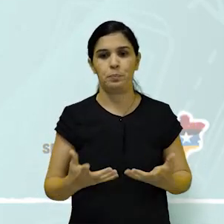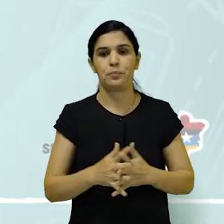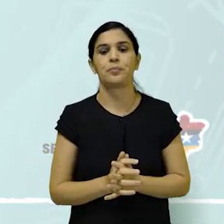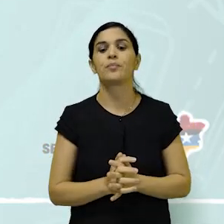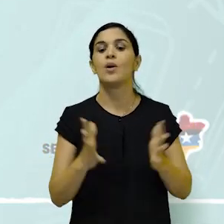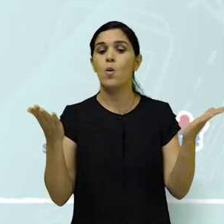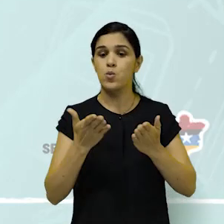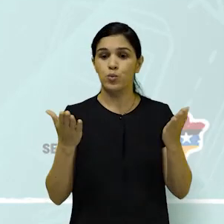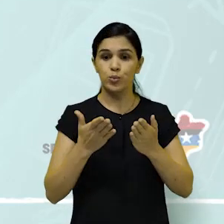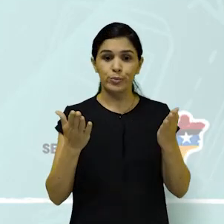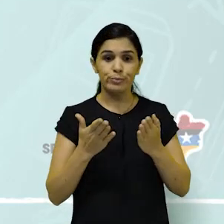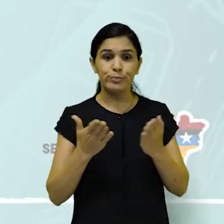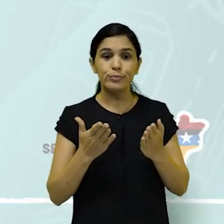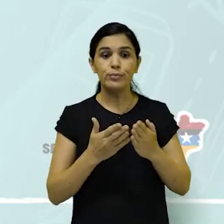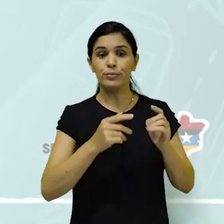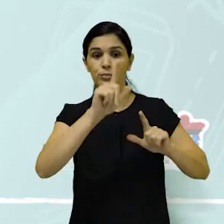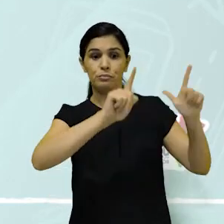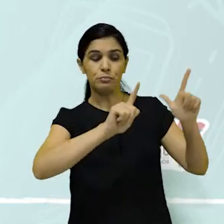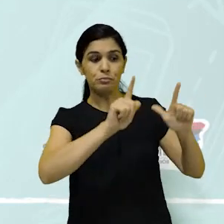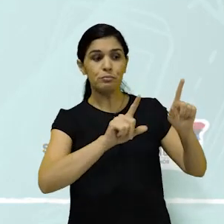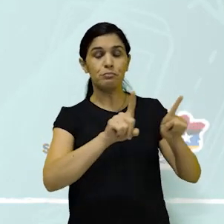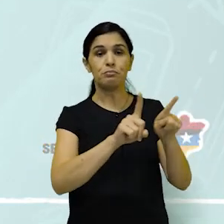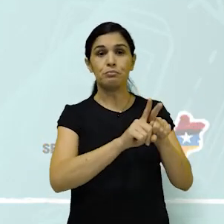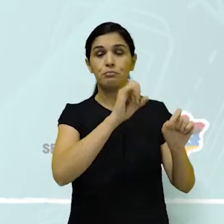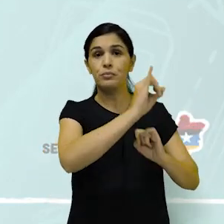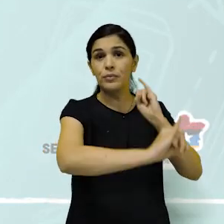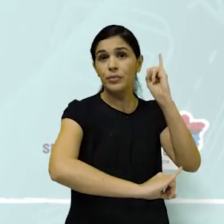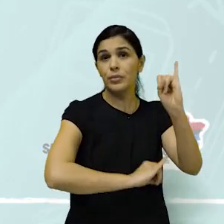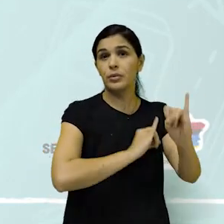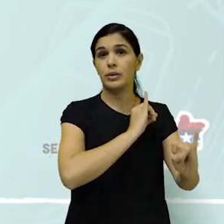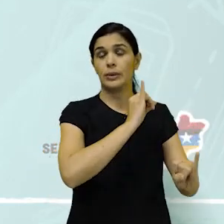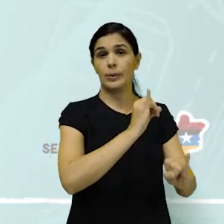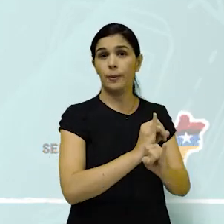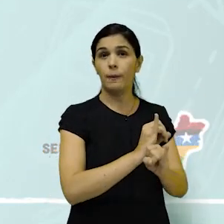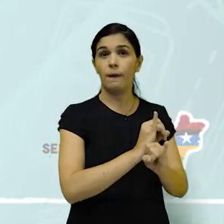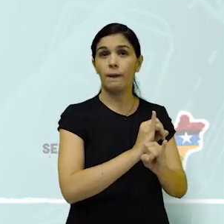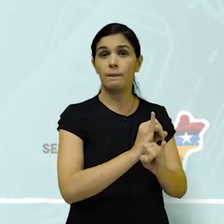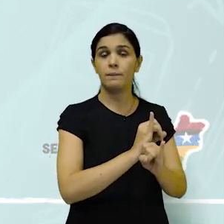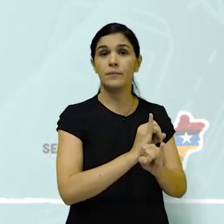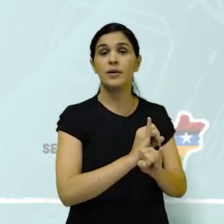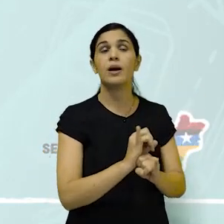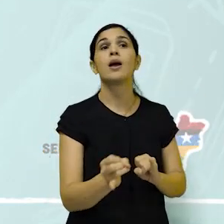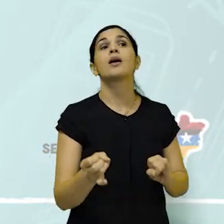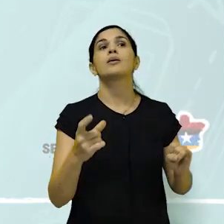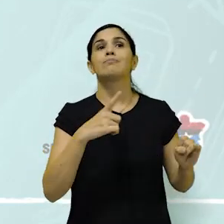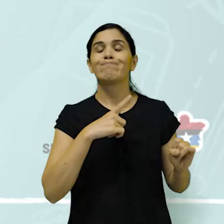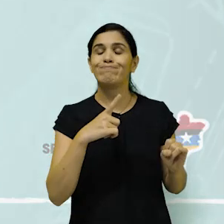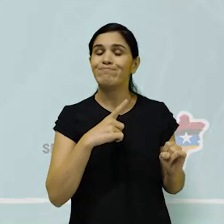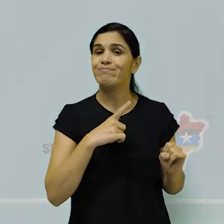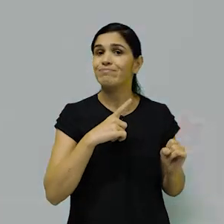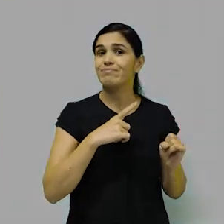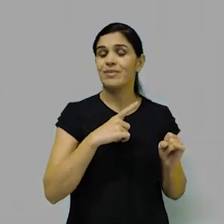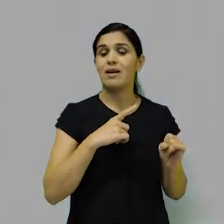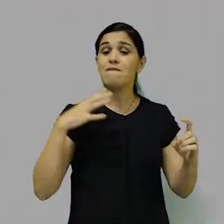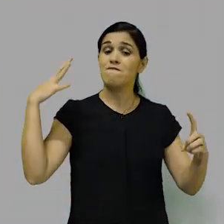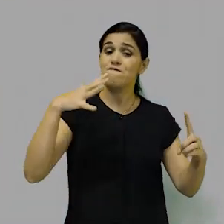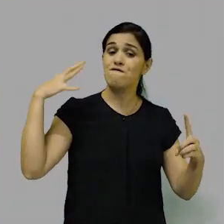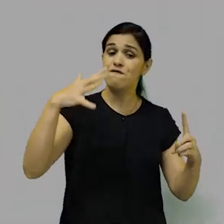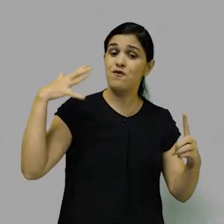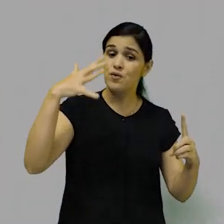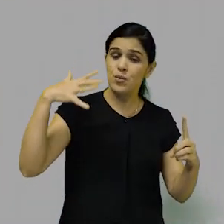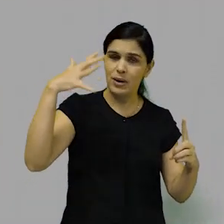idealizadas de estética. As milhares de influenciadoras que vendem corpos esculturais e